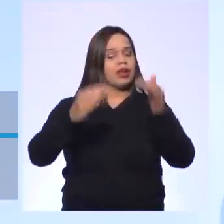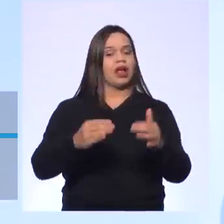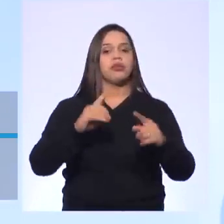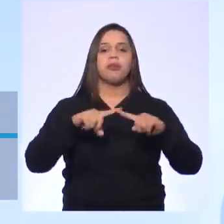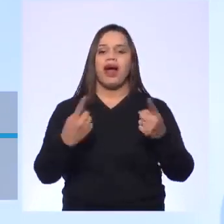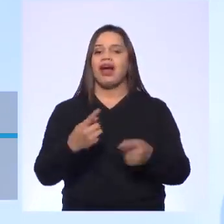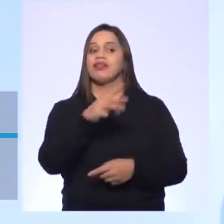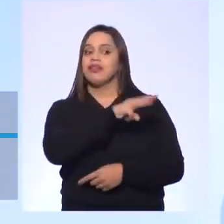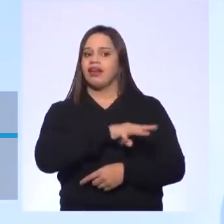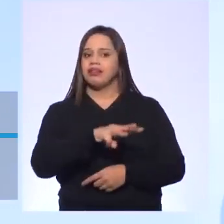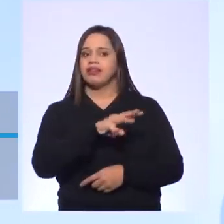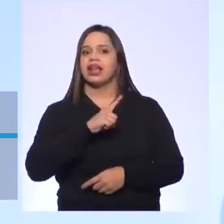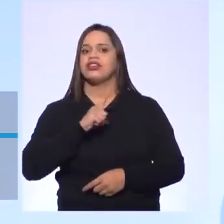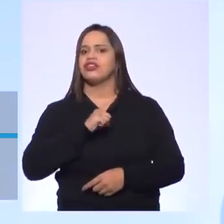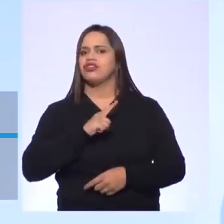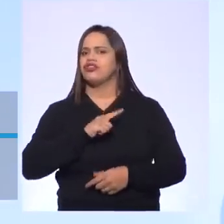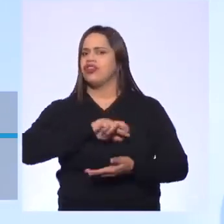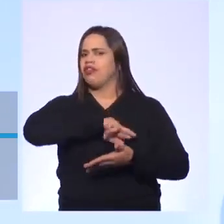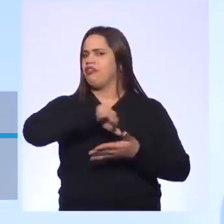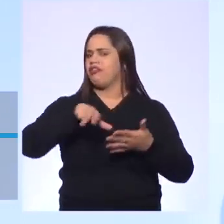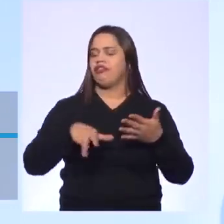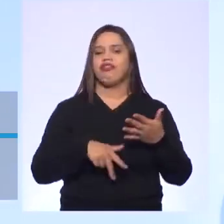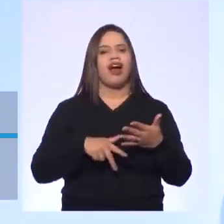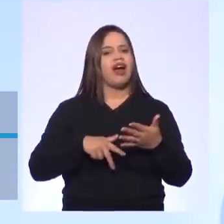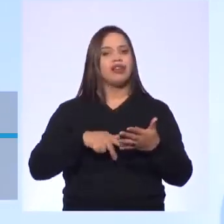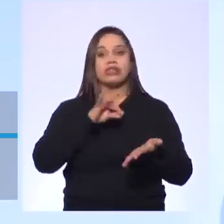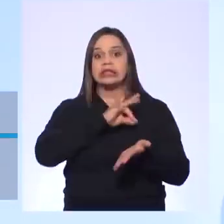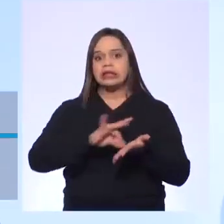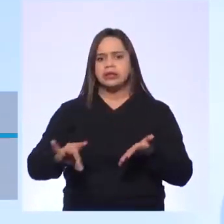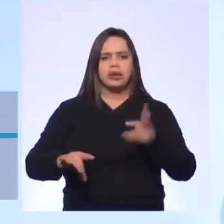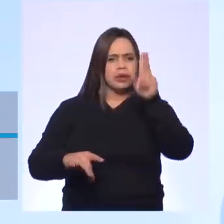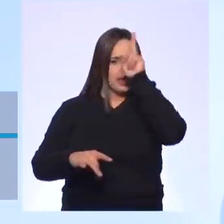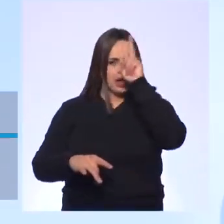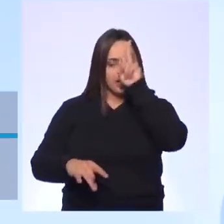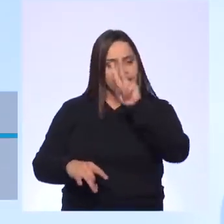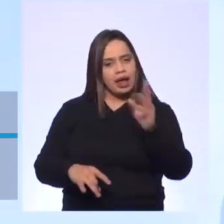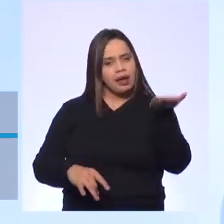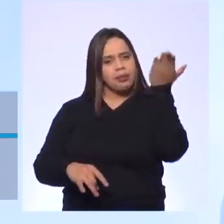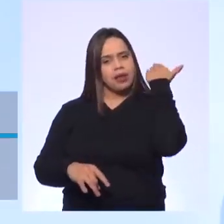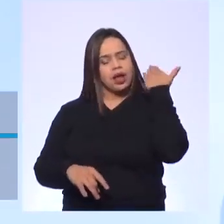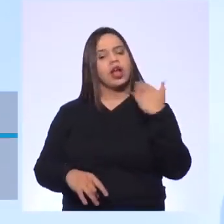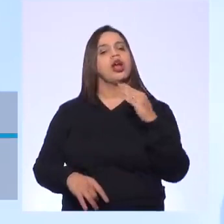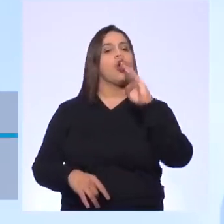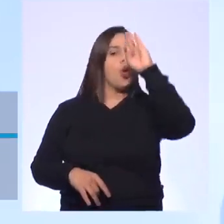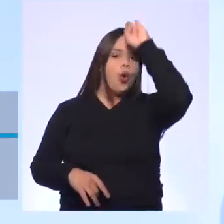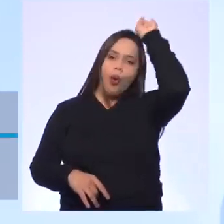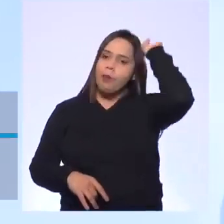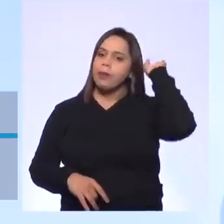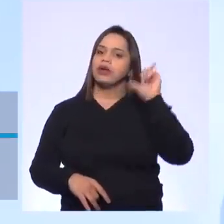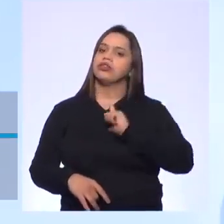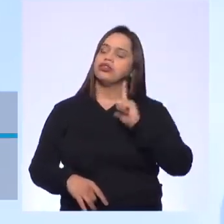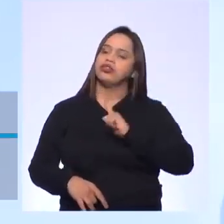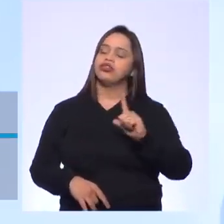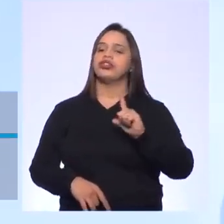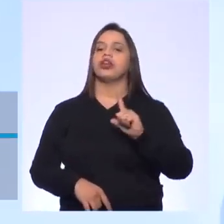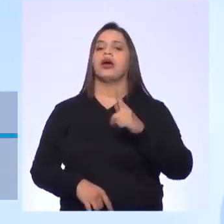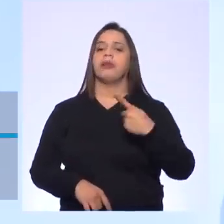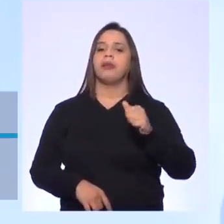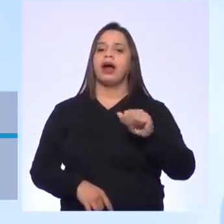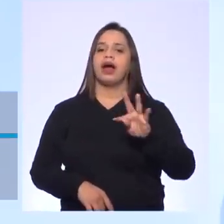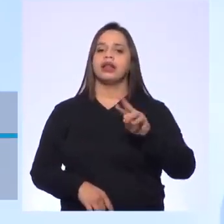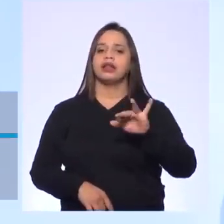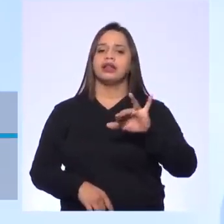se lembram que lá em Roma tinham os patrícios, e os patrícios eles eram os grandes proprietários de terras, e esses patrícios não ficaram